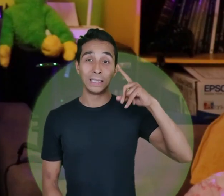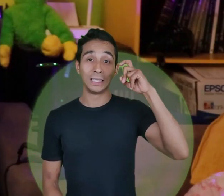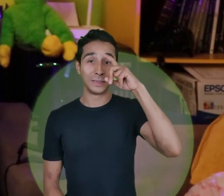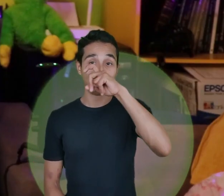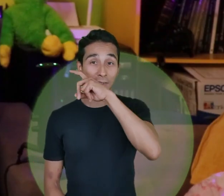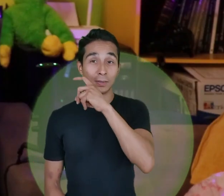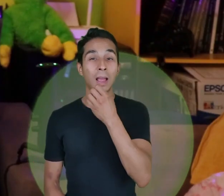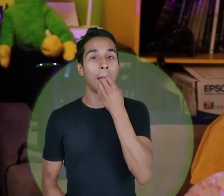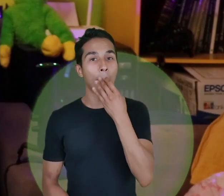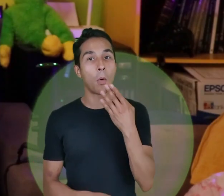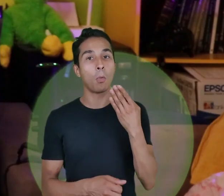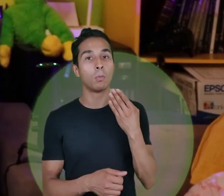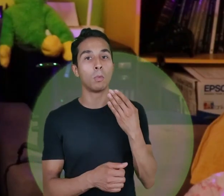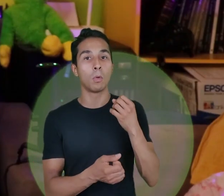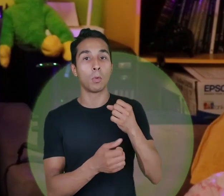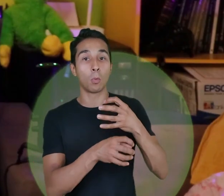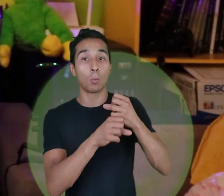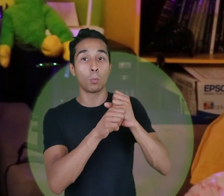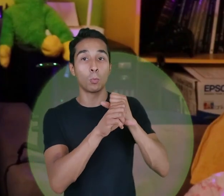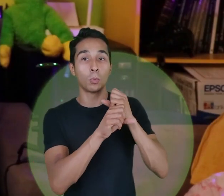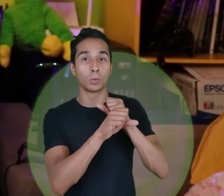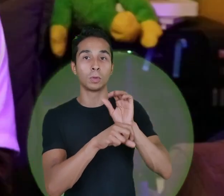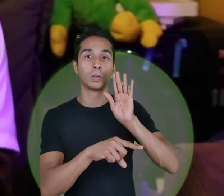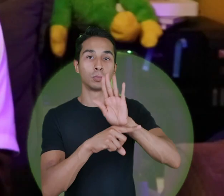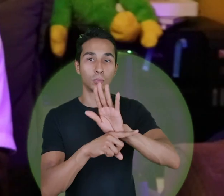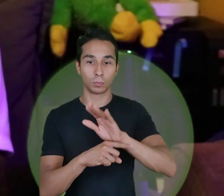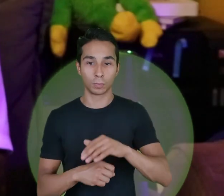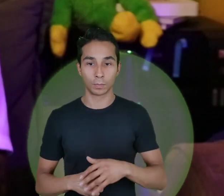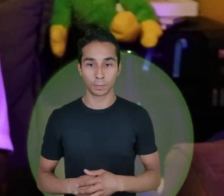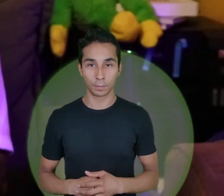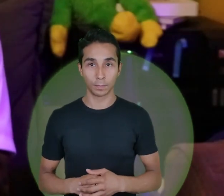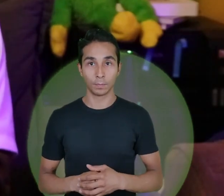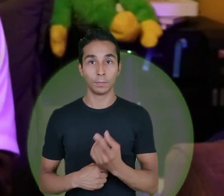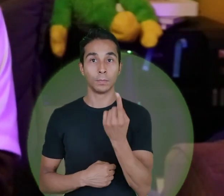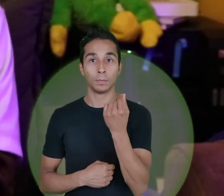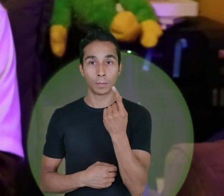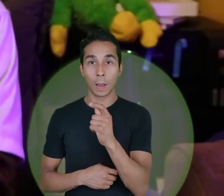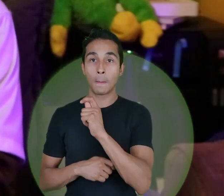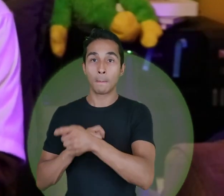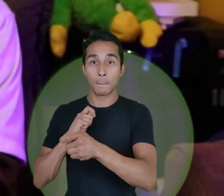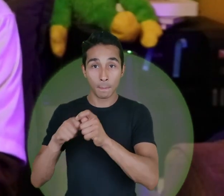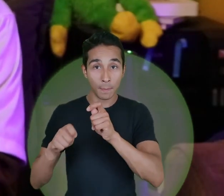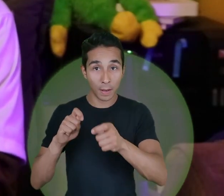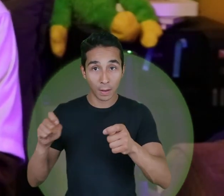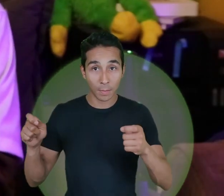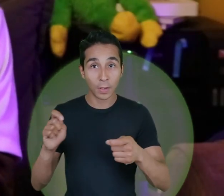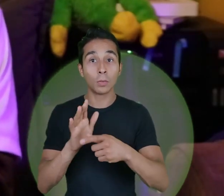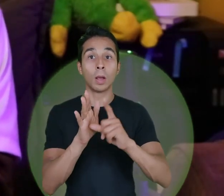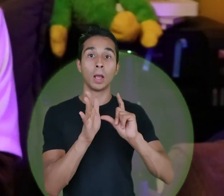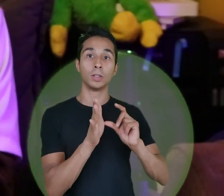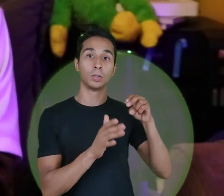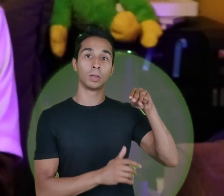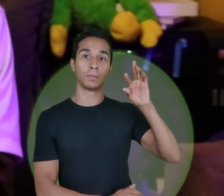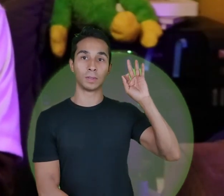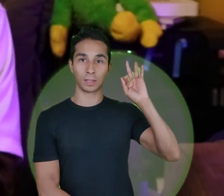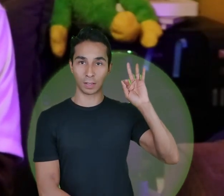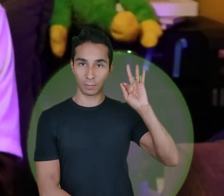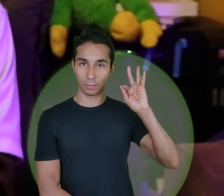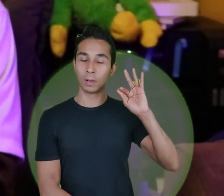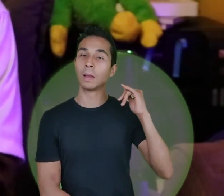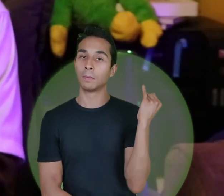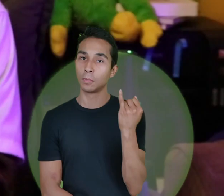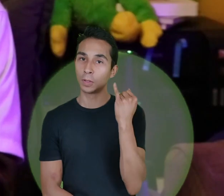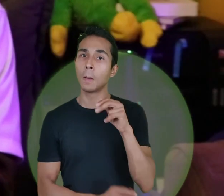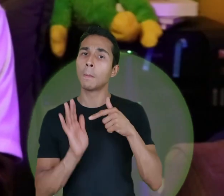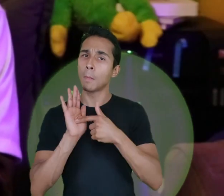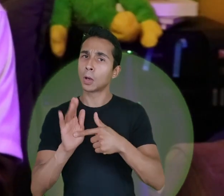sempre ali ter um contador, estar esperto sobre isso. Não realizar os pagamentos antes de ter essas notas fiscais, porque elas são importantes, porque elas dão credibilidade